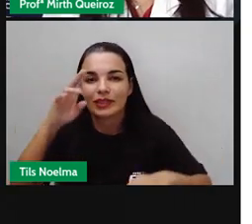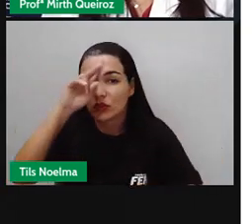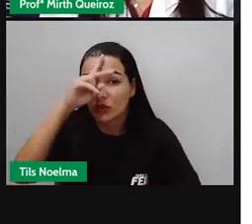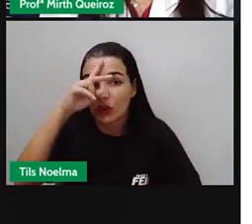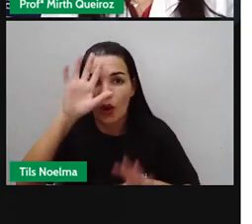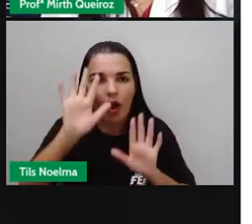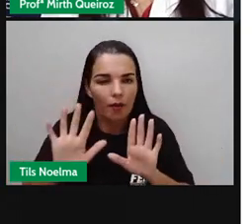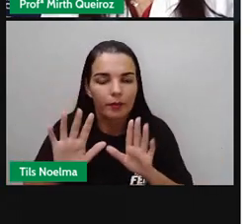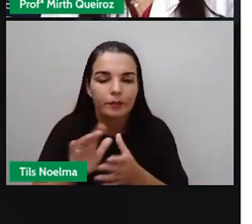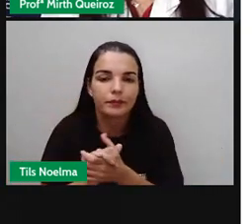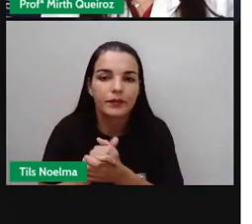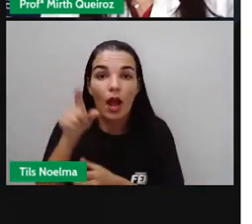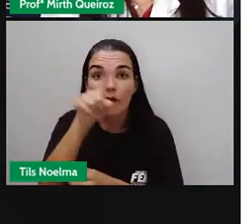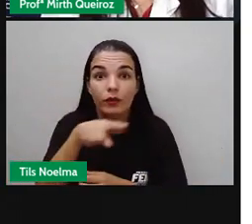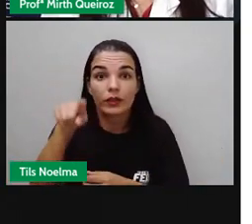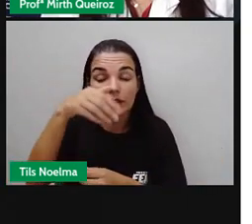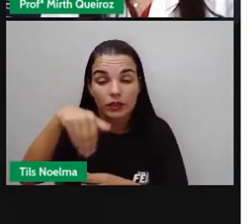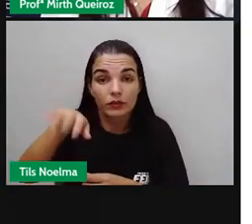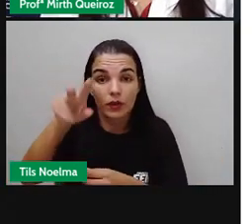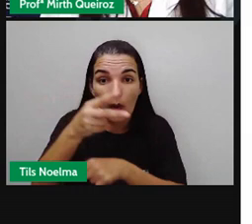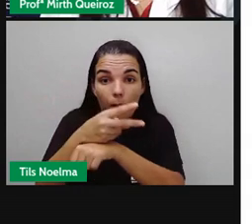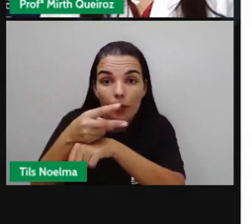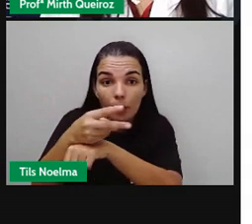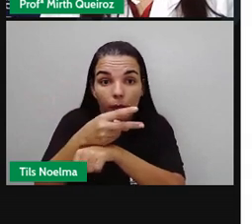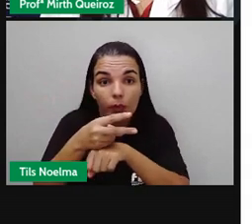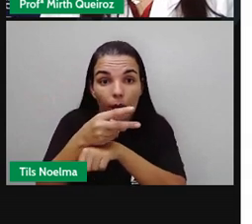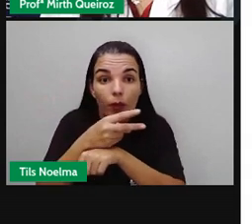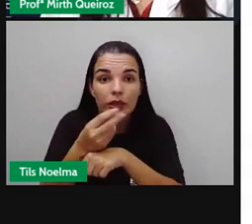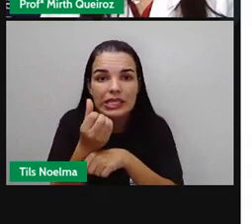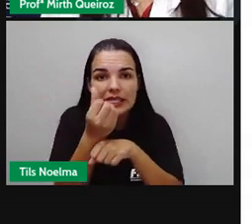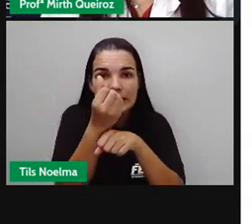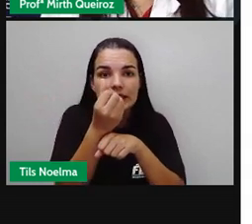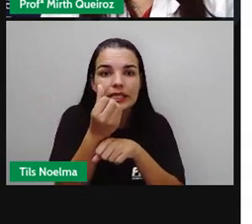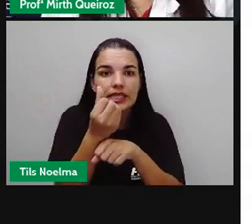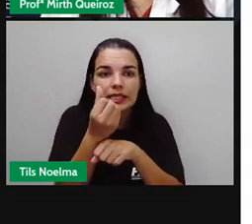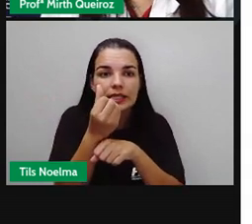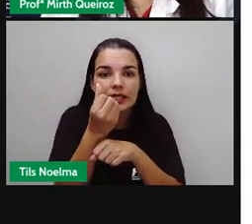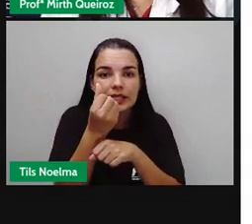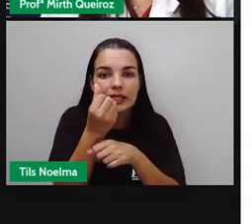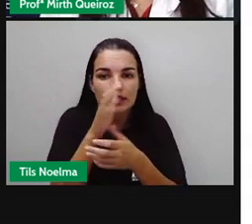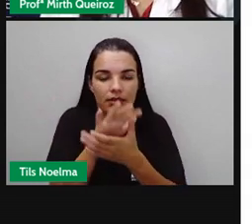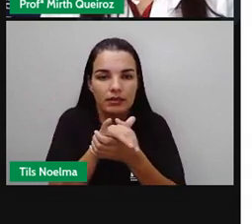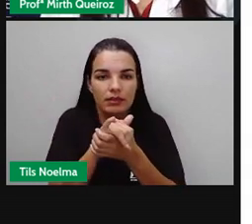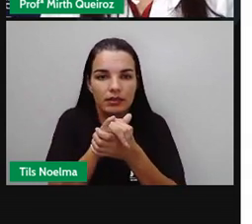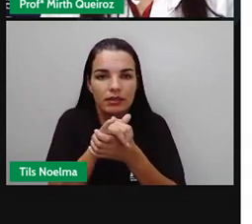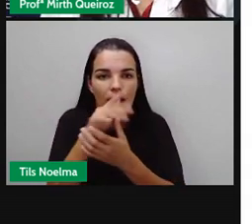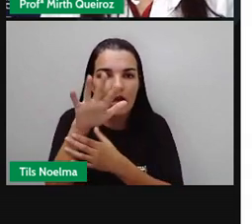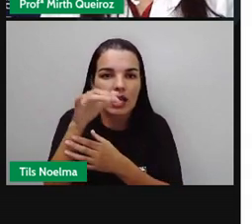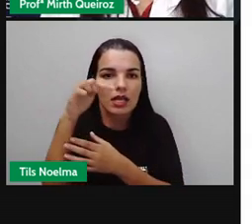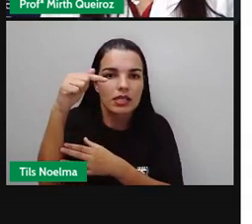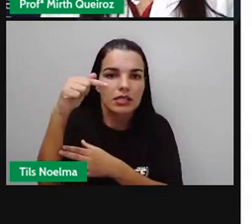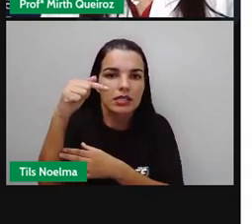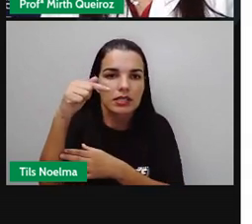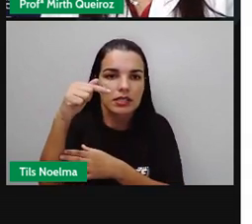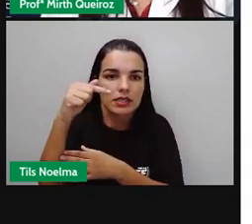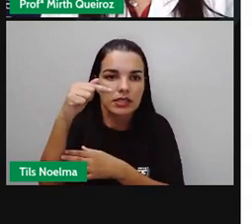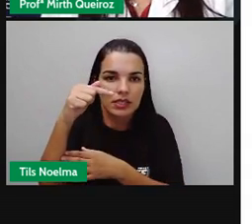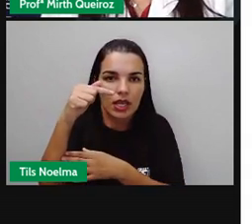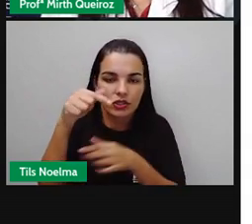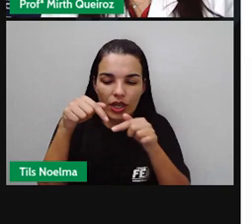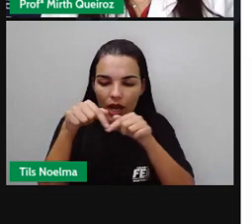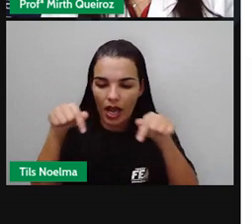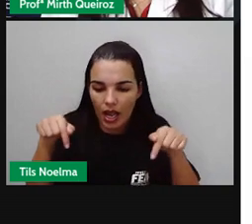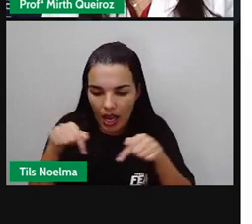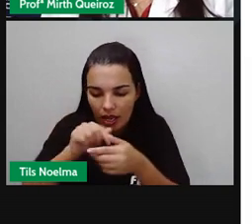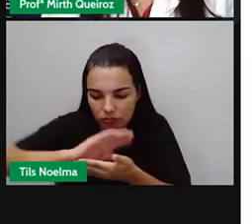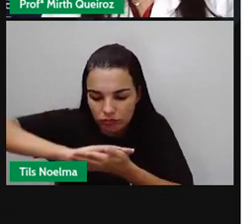fábrica? Vocês vão procurar sete caixinhas. Quem não encontrar as